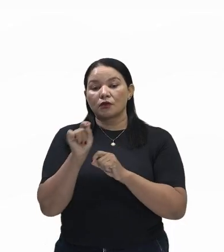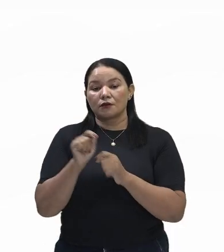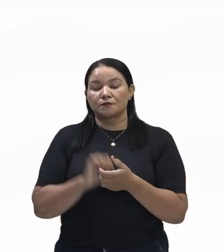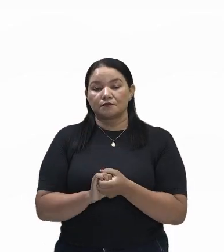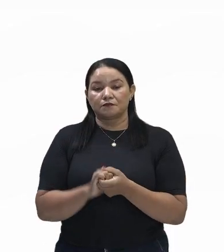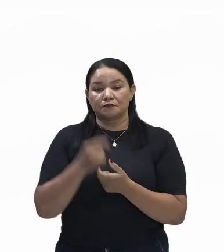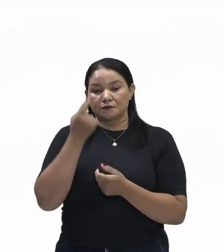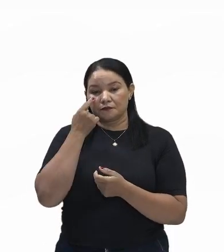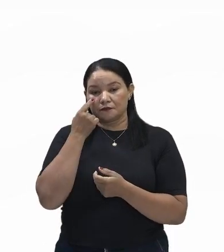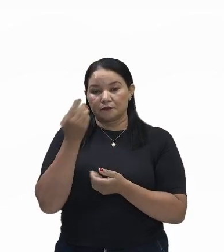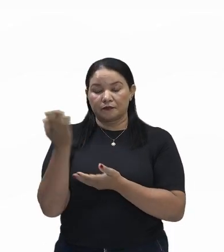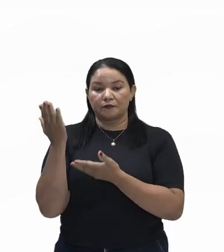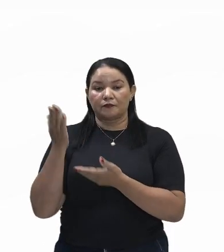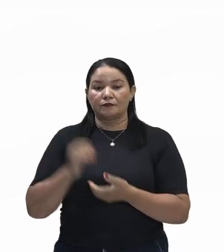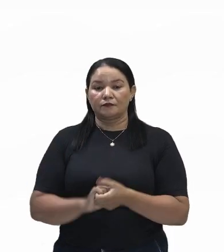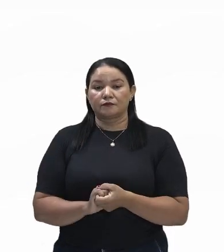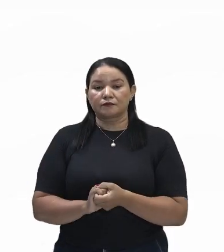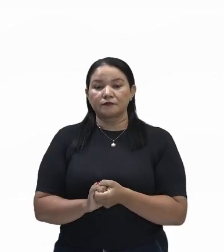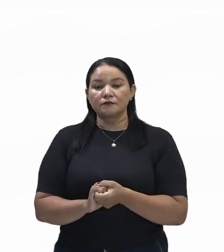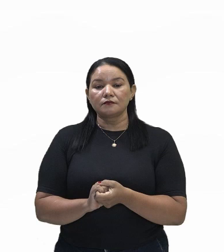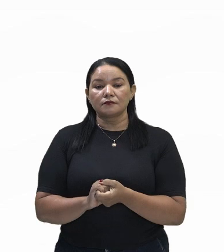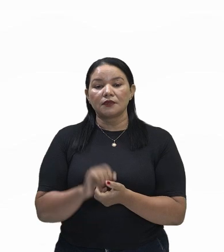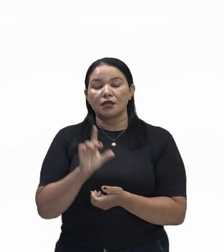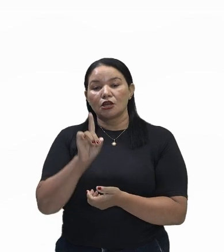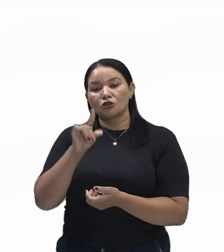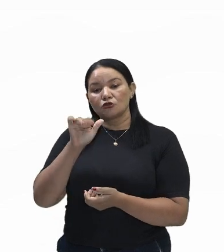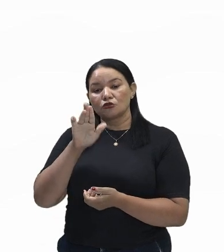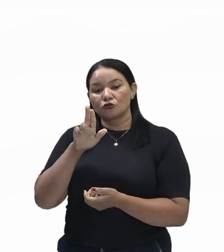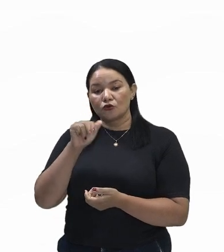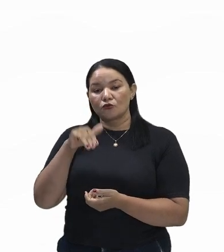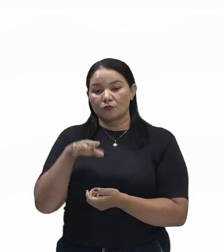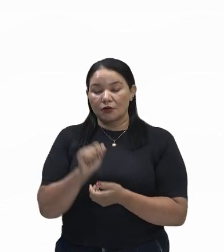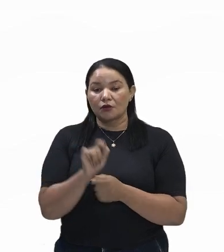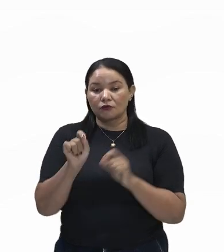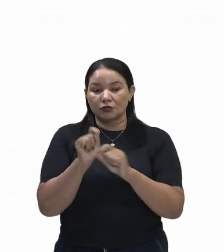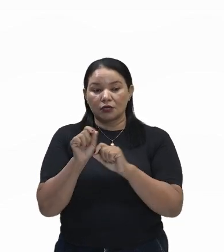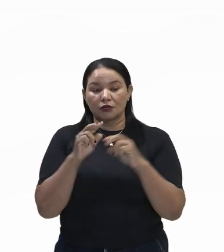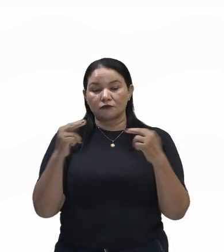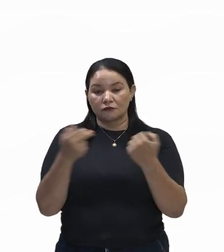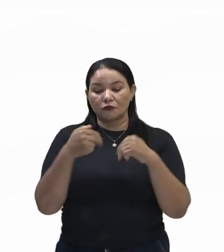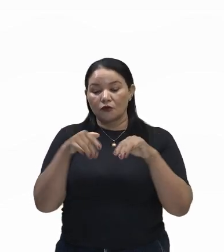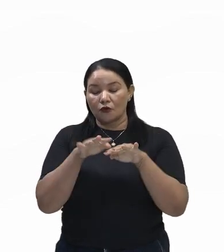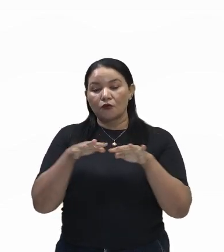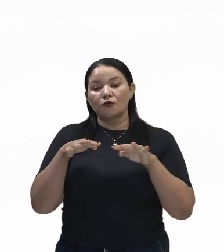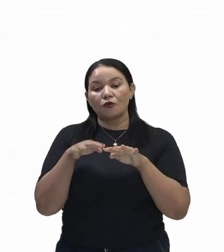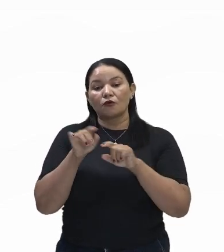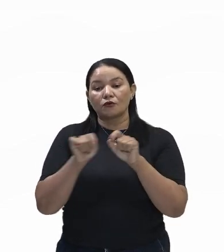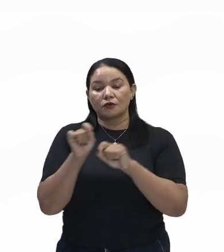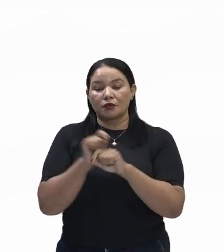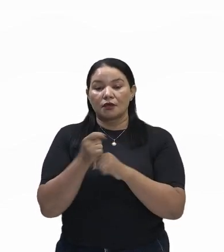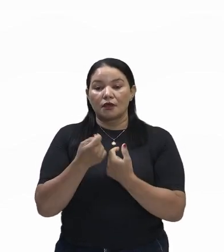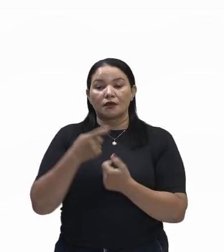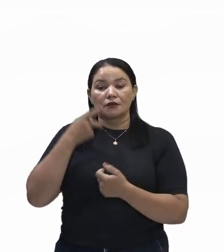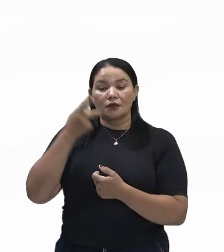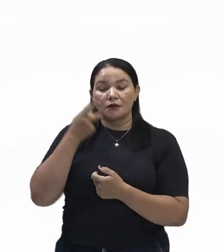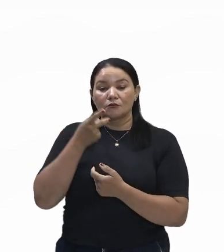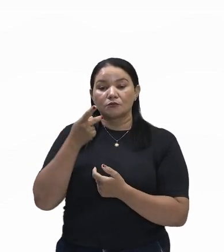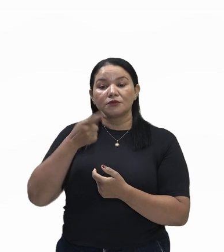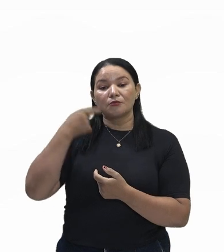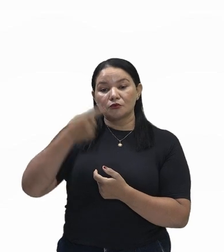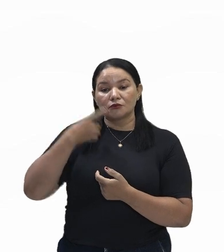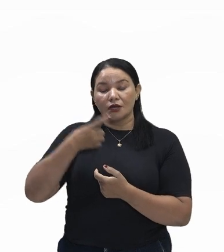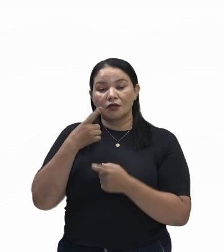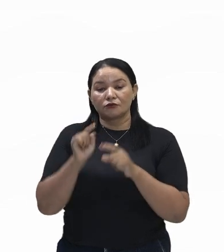cartela. As dumas, elas eram assembleias compostas por deputados eleitos pela